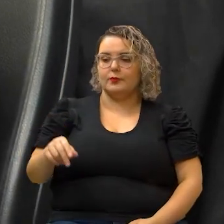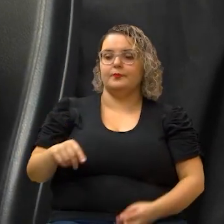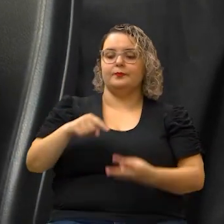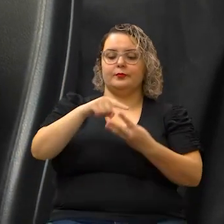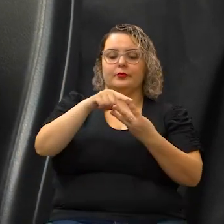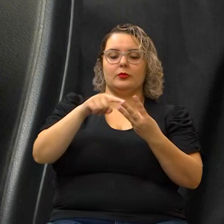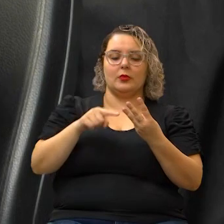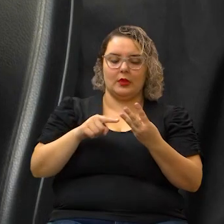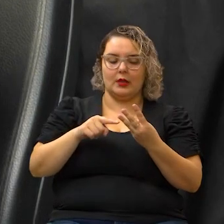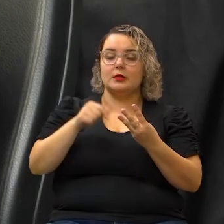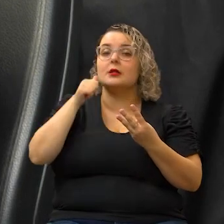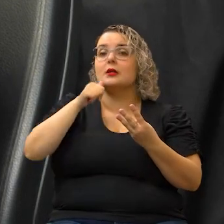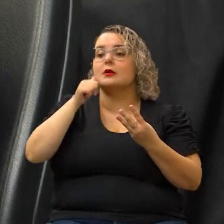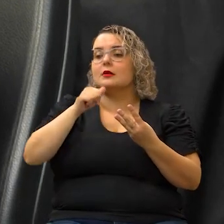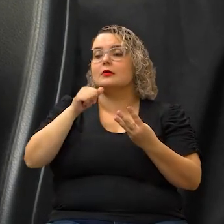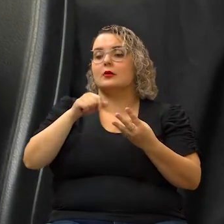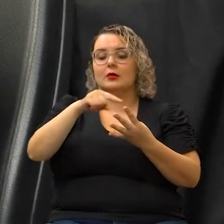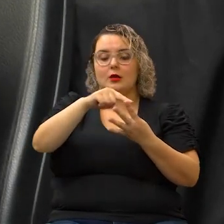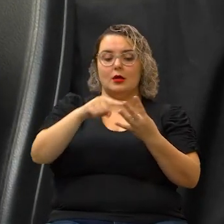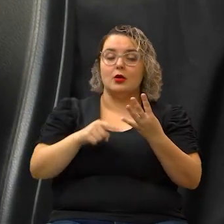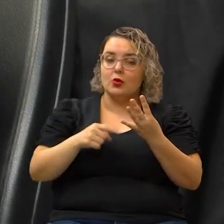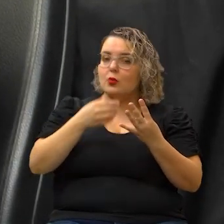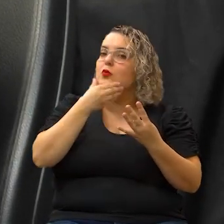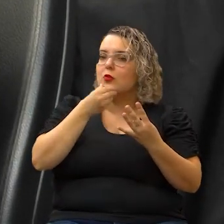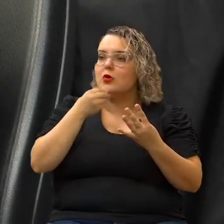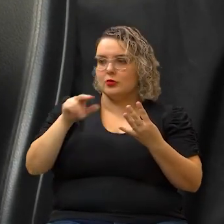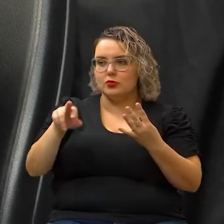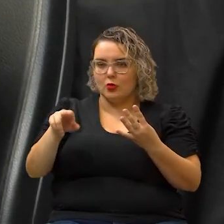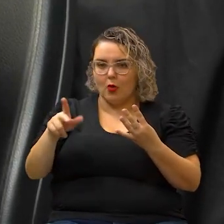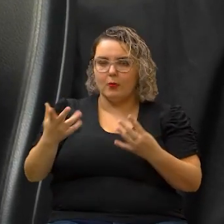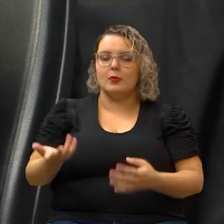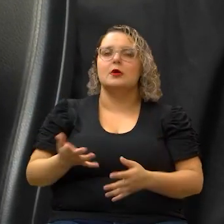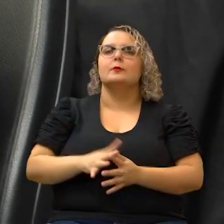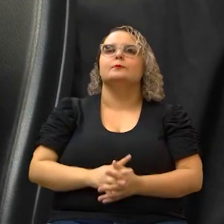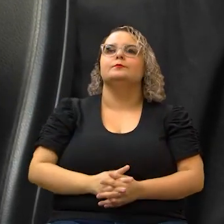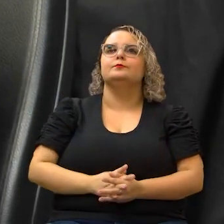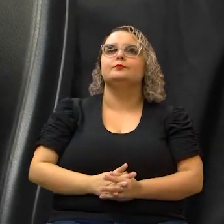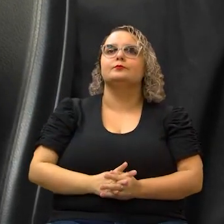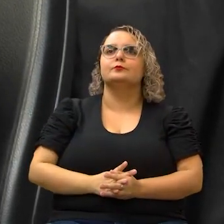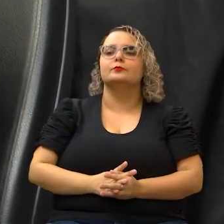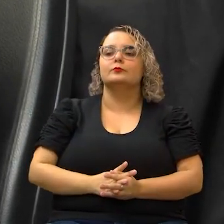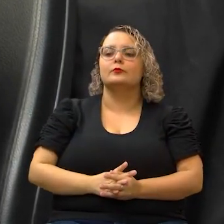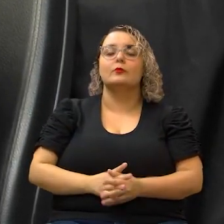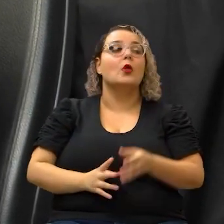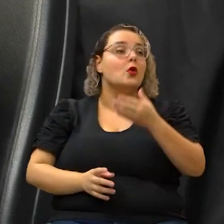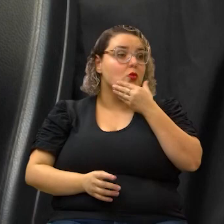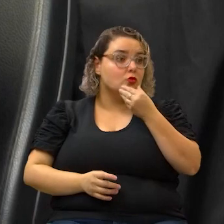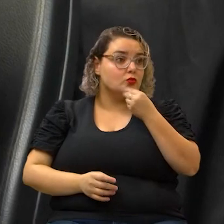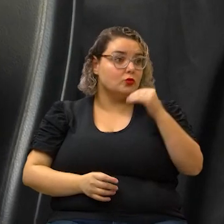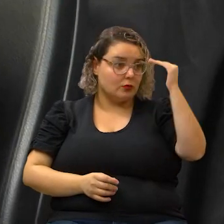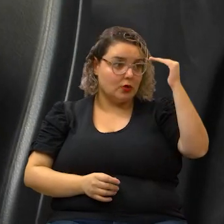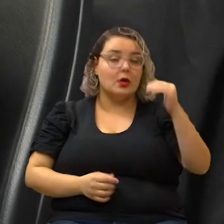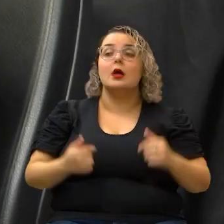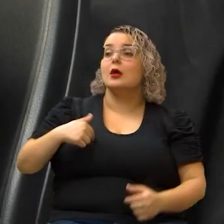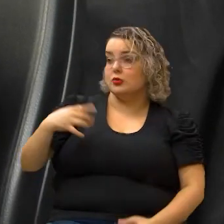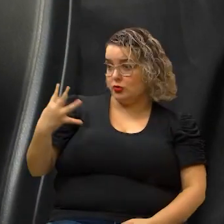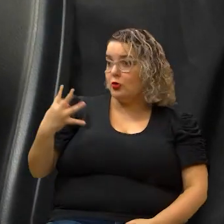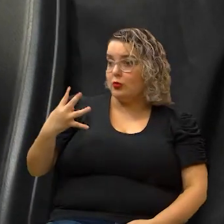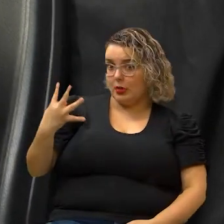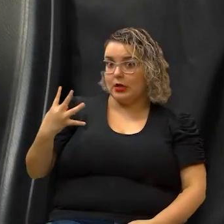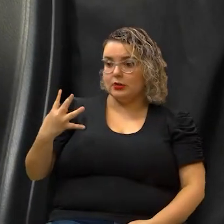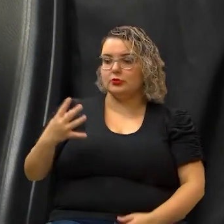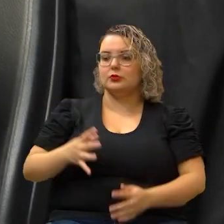3 mulheres e 4 homens, né? E então dos todo homens, mundo. O senhor é o mais eu sou velho? Eu sou